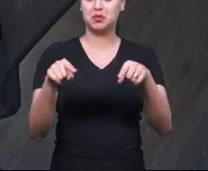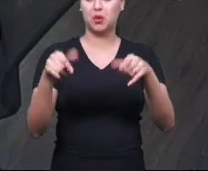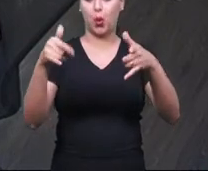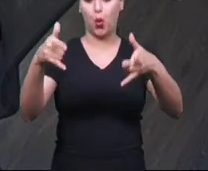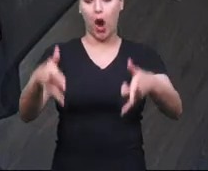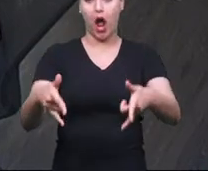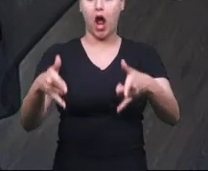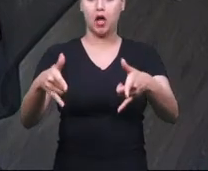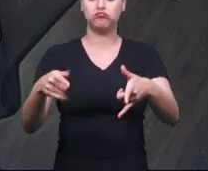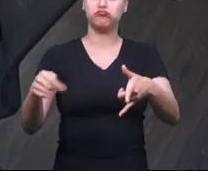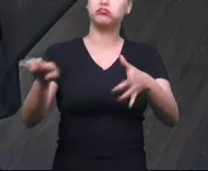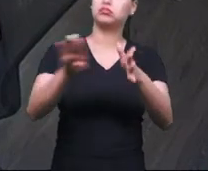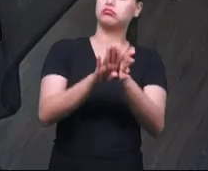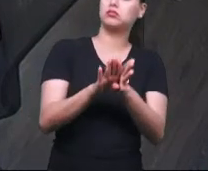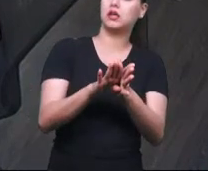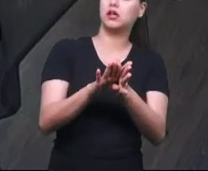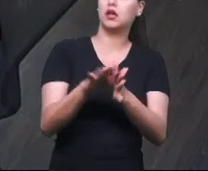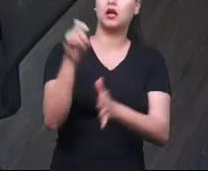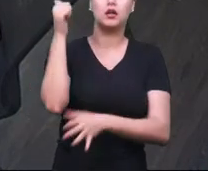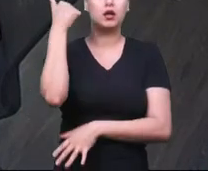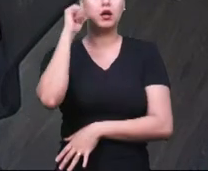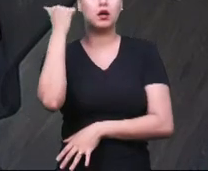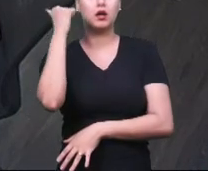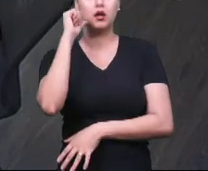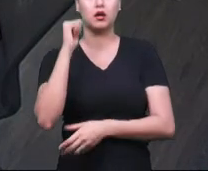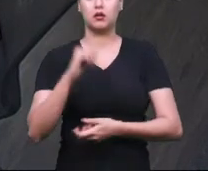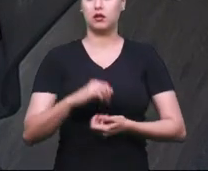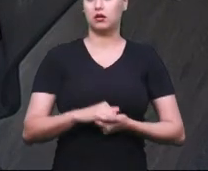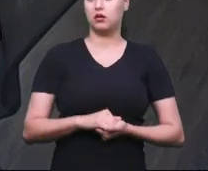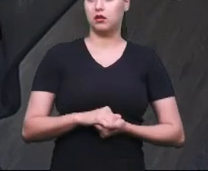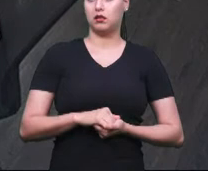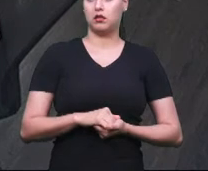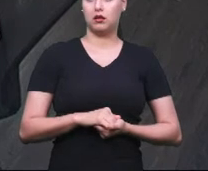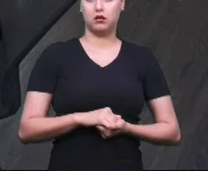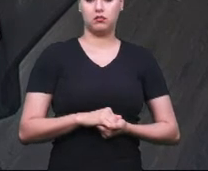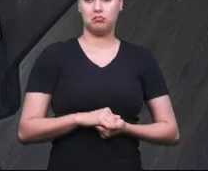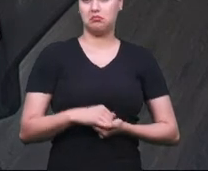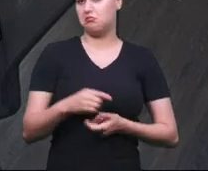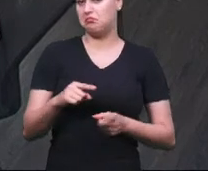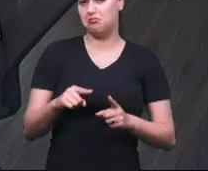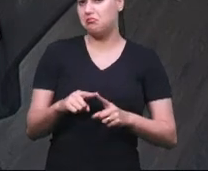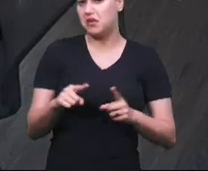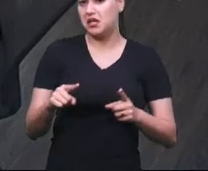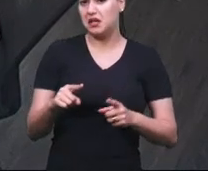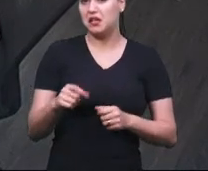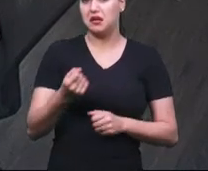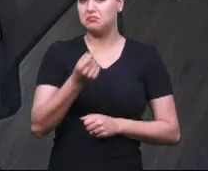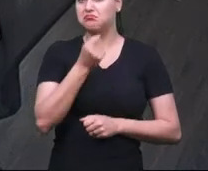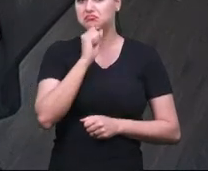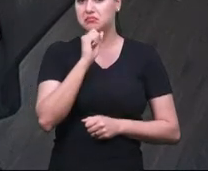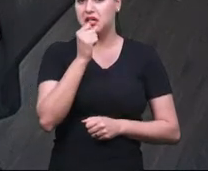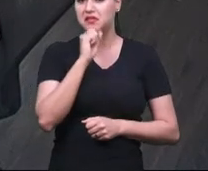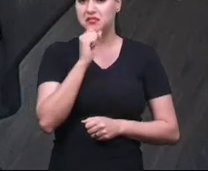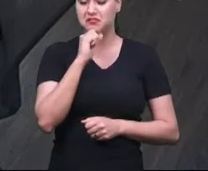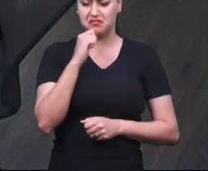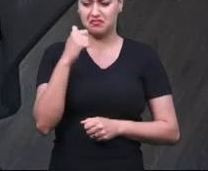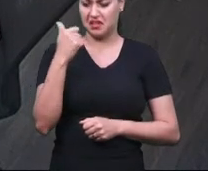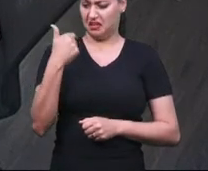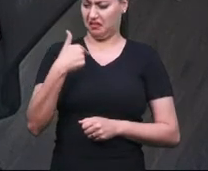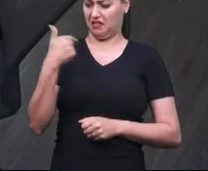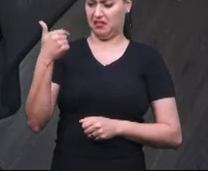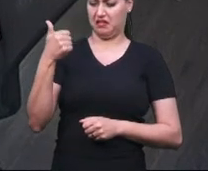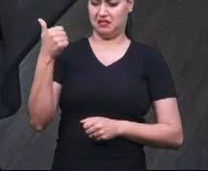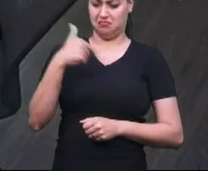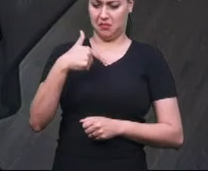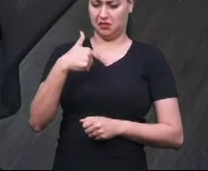moça, que não era mais velha do que eu, né? Mas eu disse para